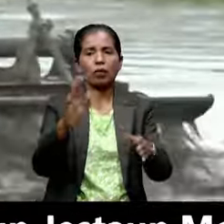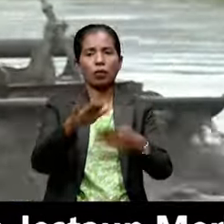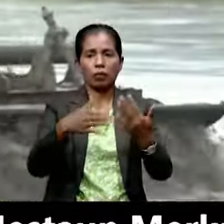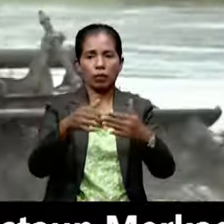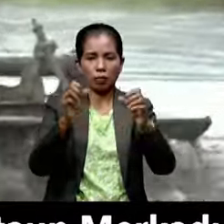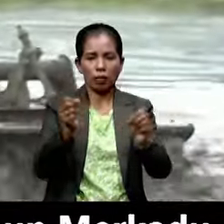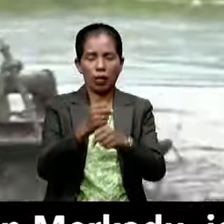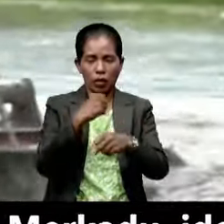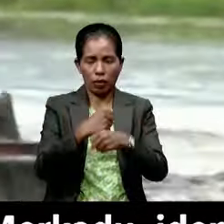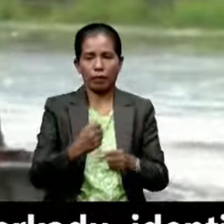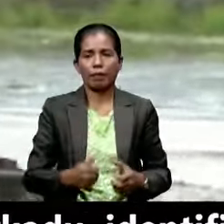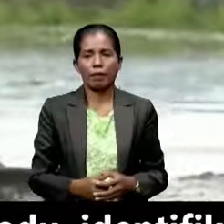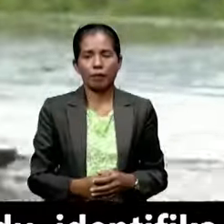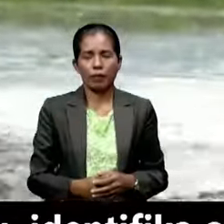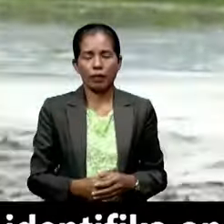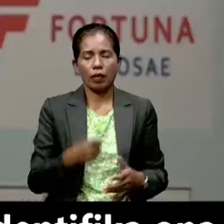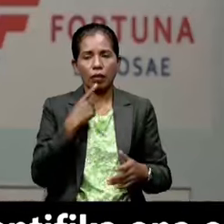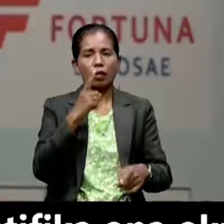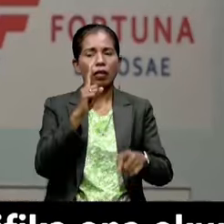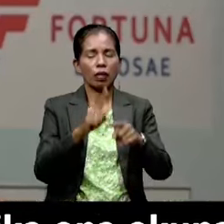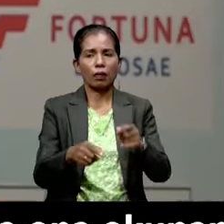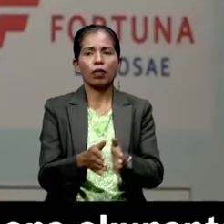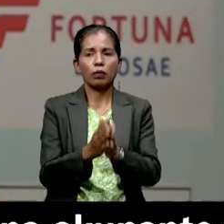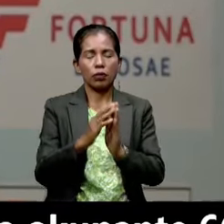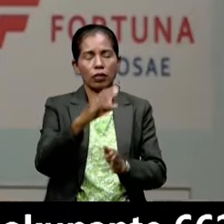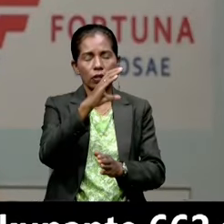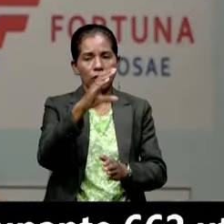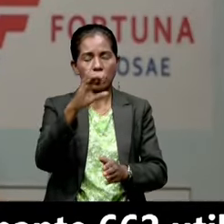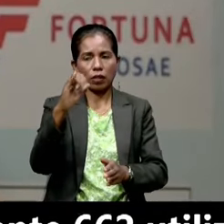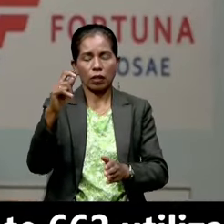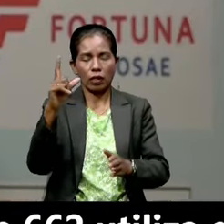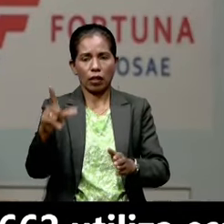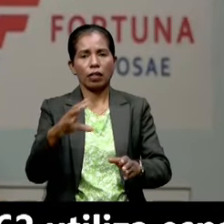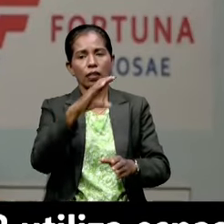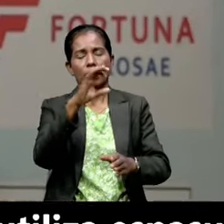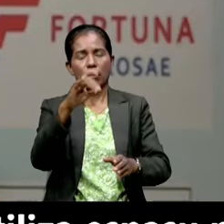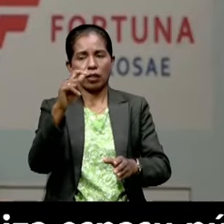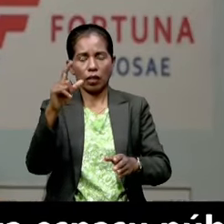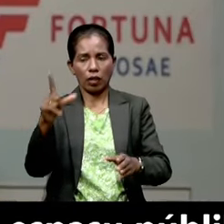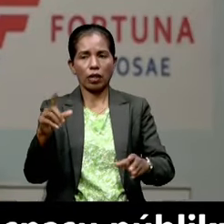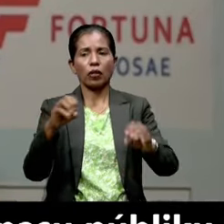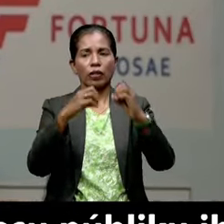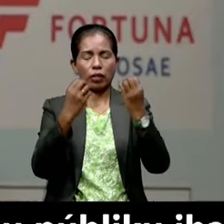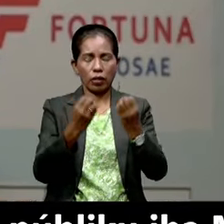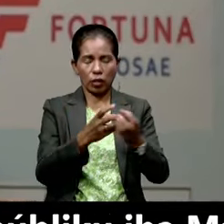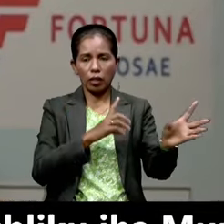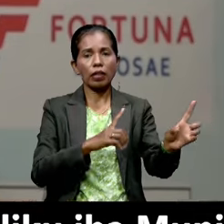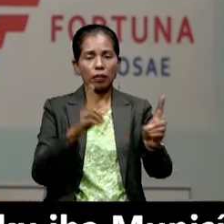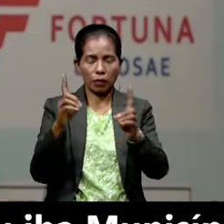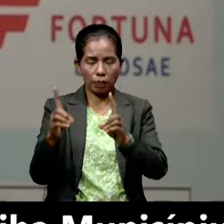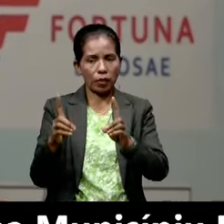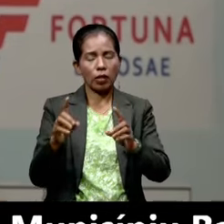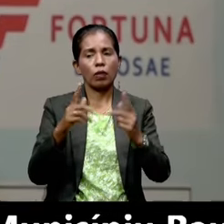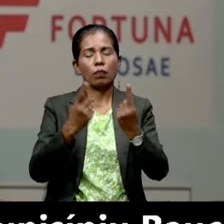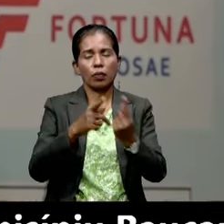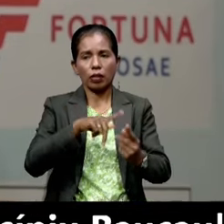bele halo natar. Nini bebane, label mais CCTL. CCTL é parte ida organização. Agora, empresa local, sira, mas